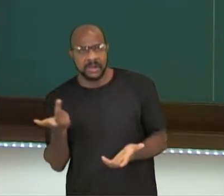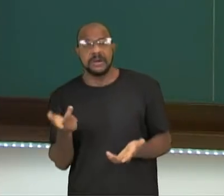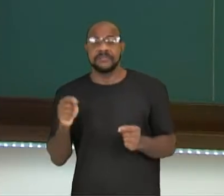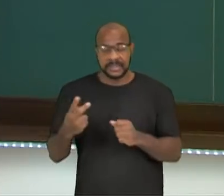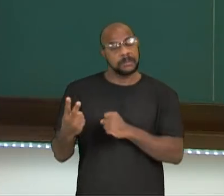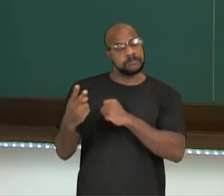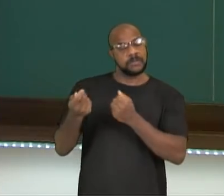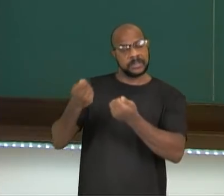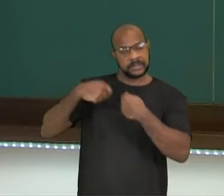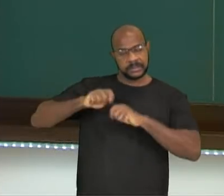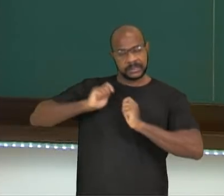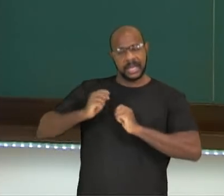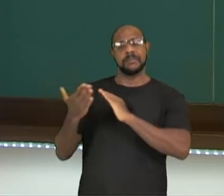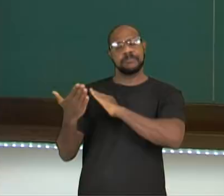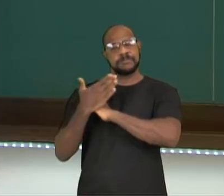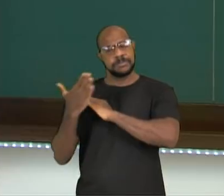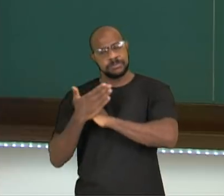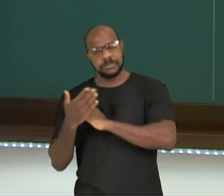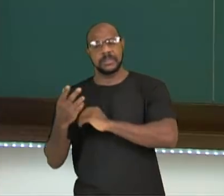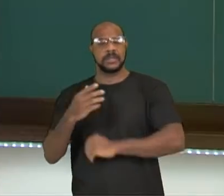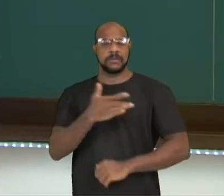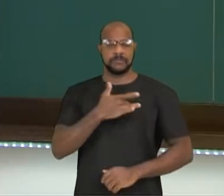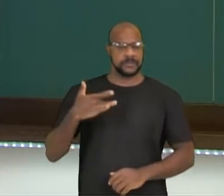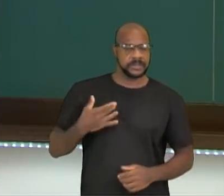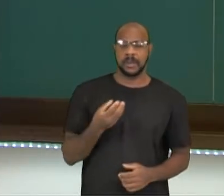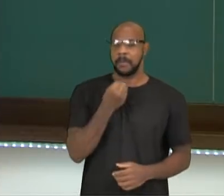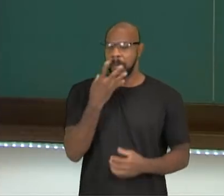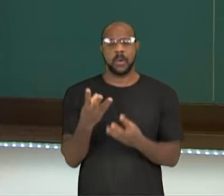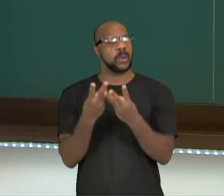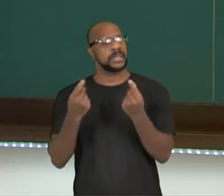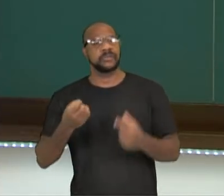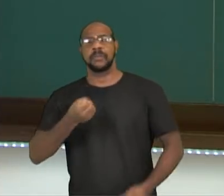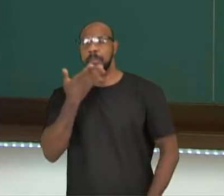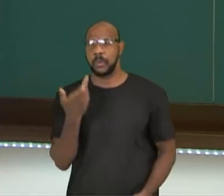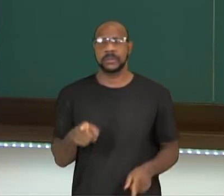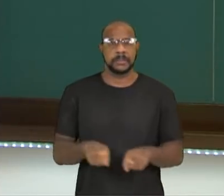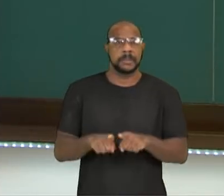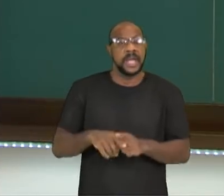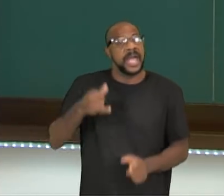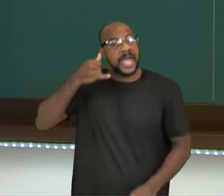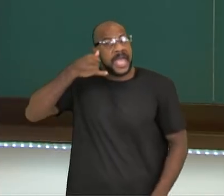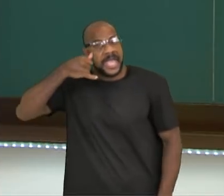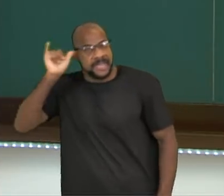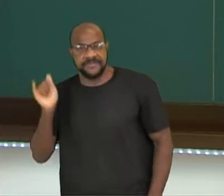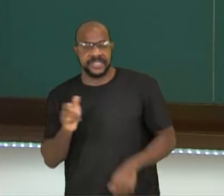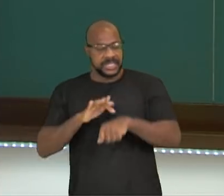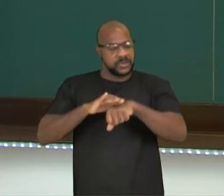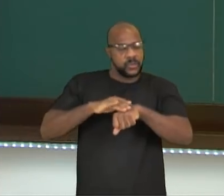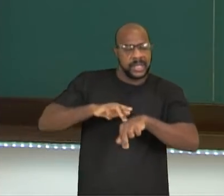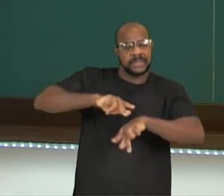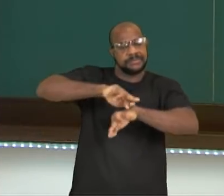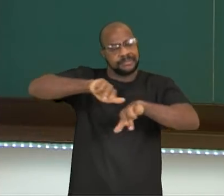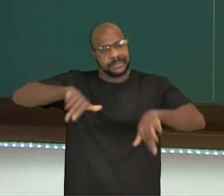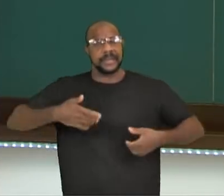uma maior qualidade de vida, vai diminuir o risco do desenvolvimento de várias